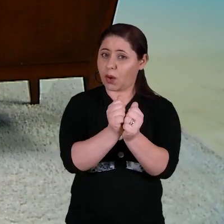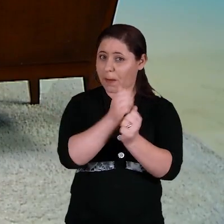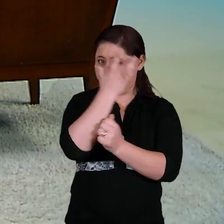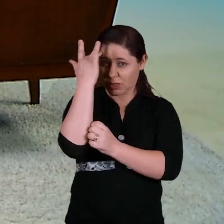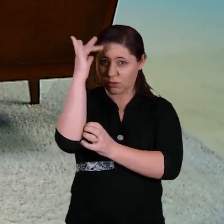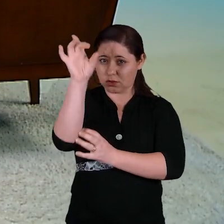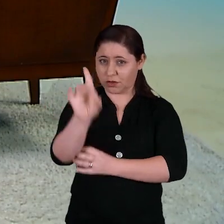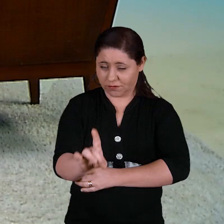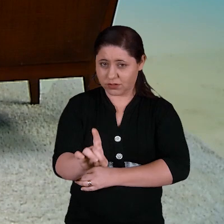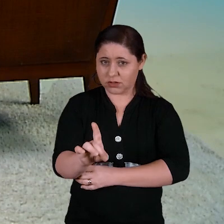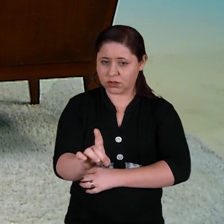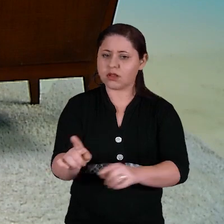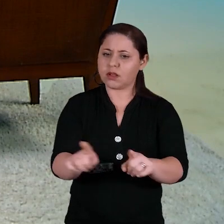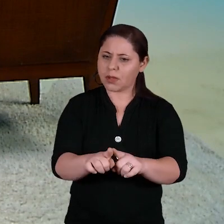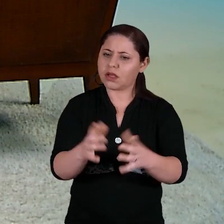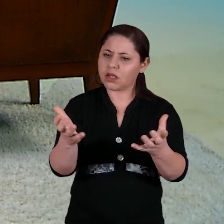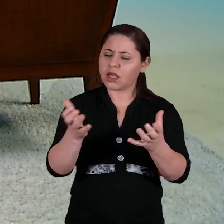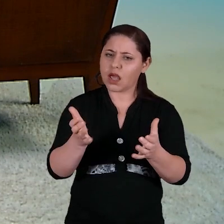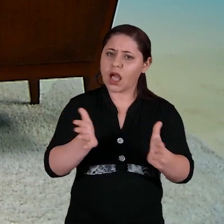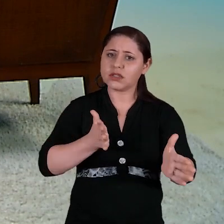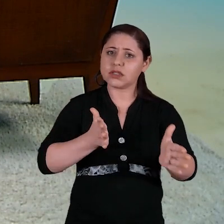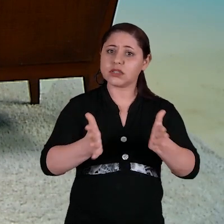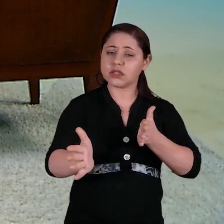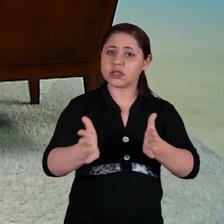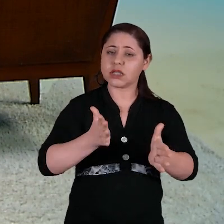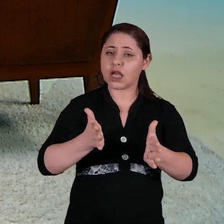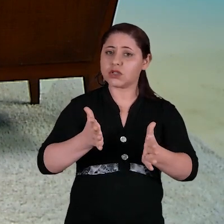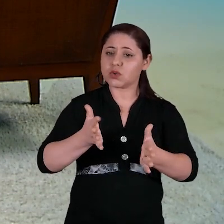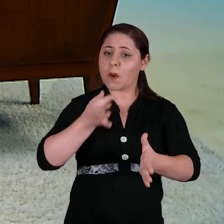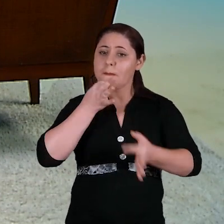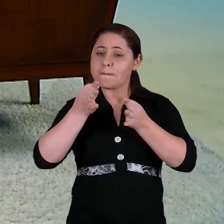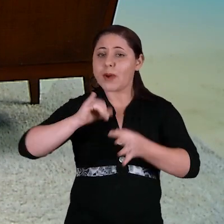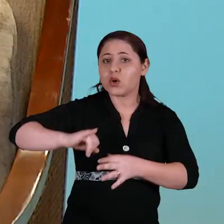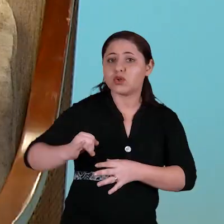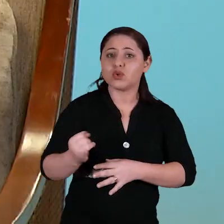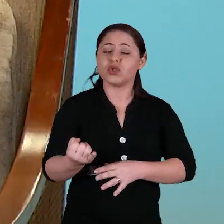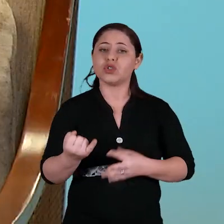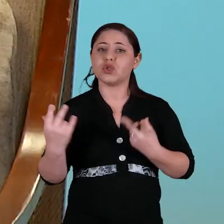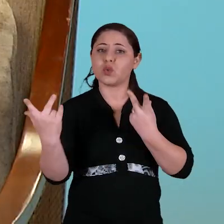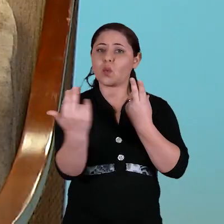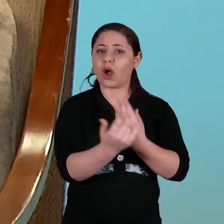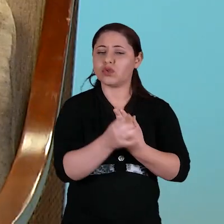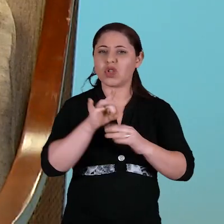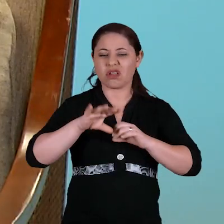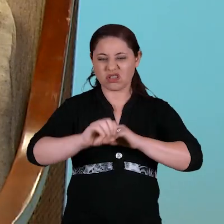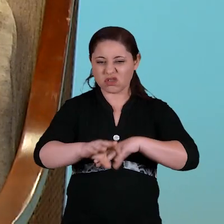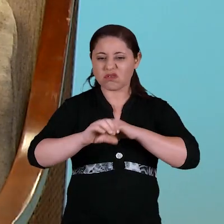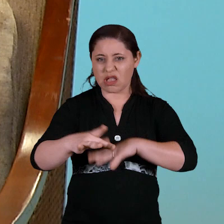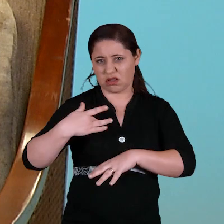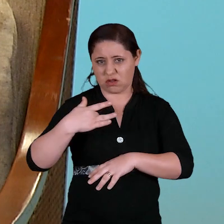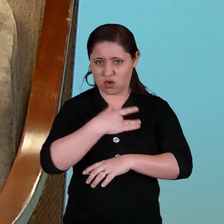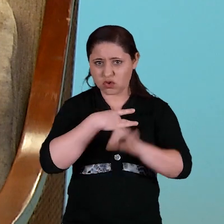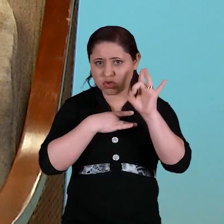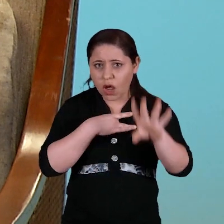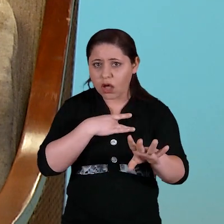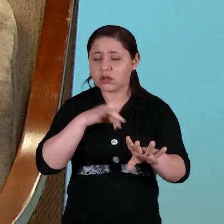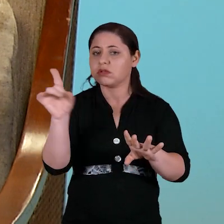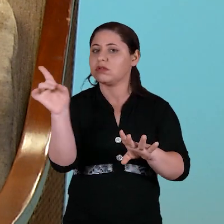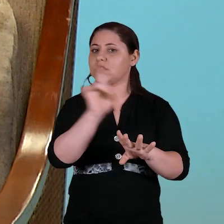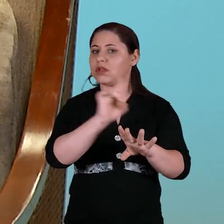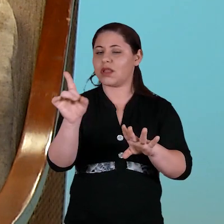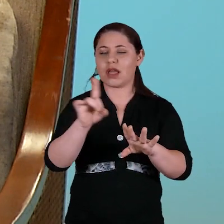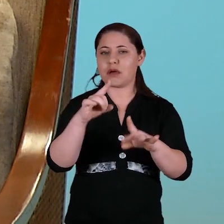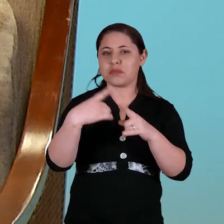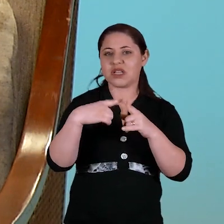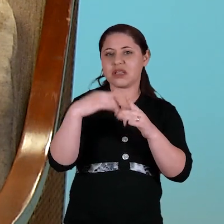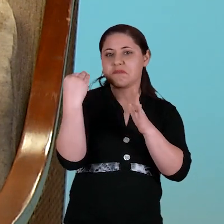deficiência, que elas tenham o mesmo acesso, que elas tenham as mesmas oportunidades, não só a educação e saúde, que são essas